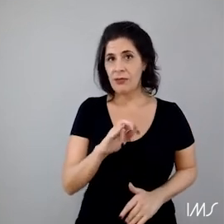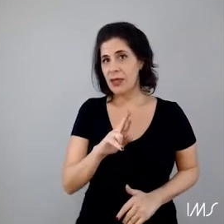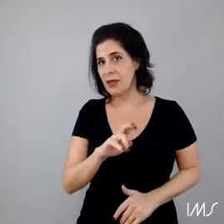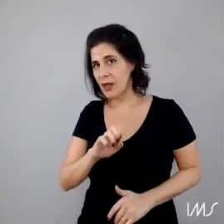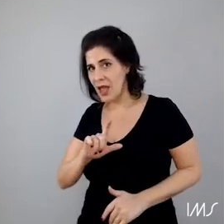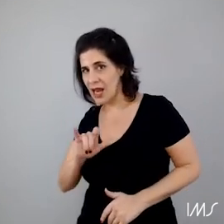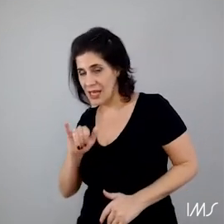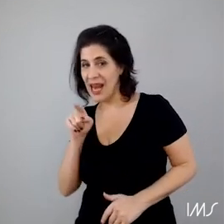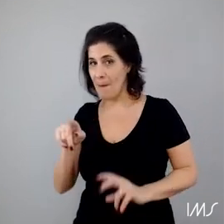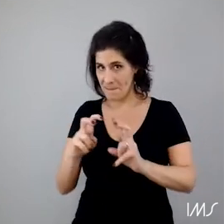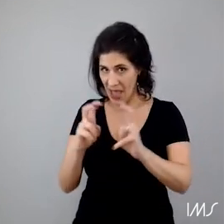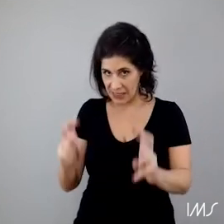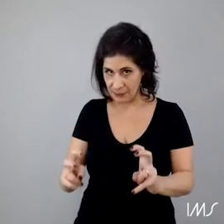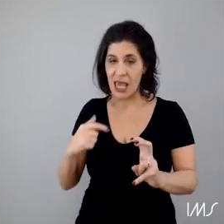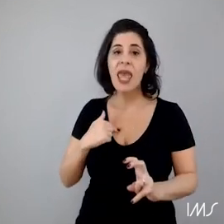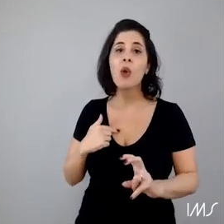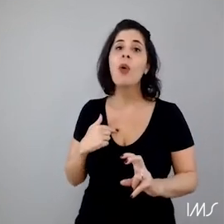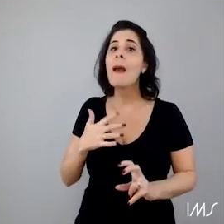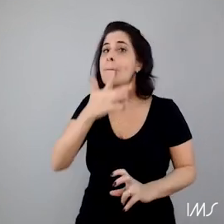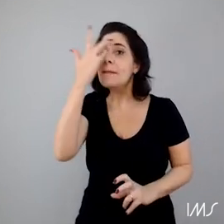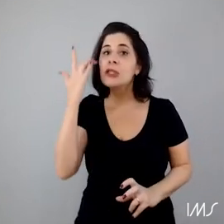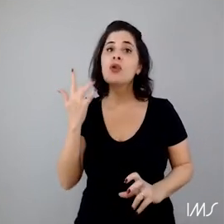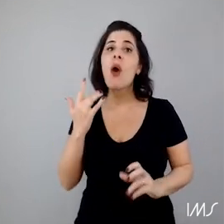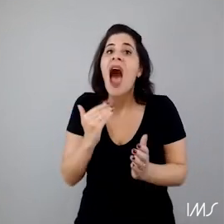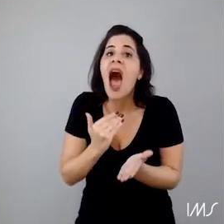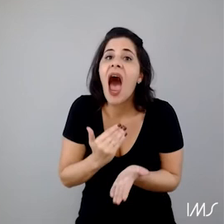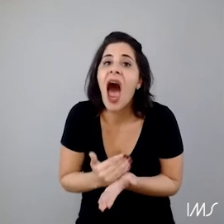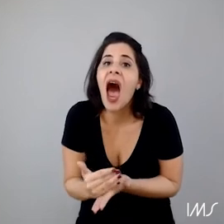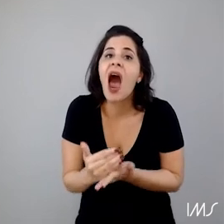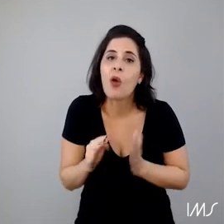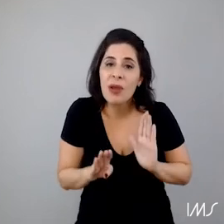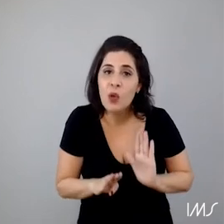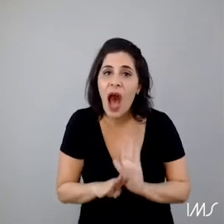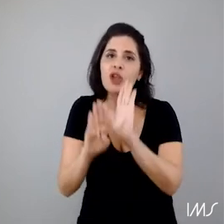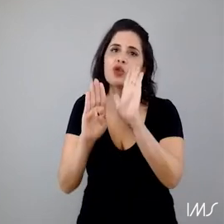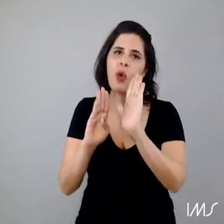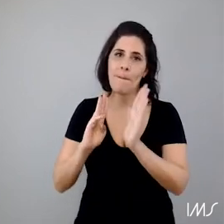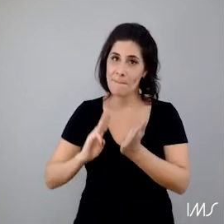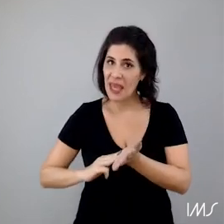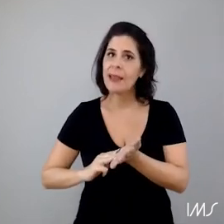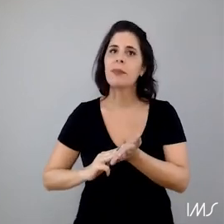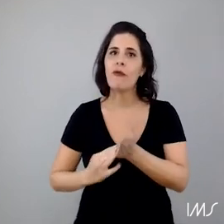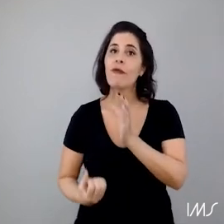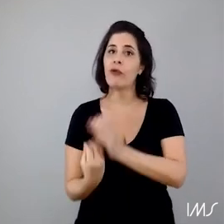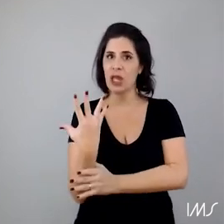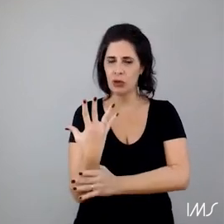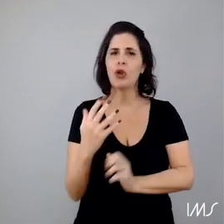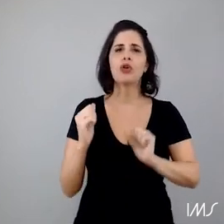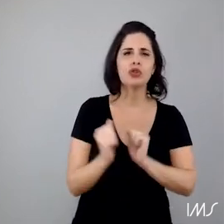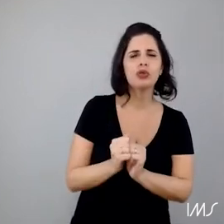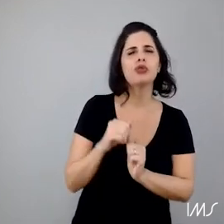Fernandes e Mário Cohen, Zé De Boni e quem que eu estou esquecendo aqui?